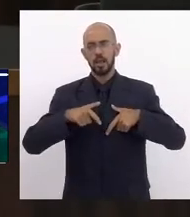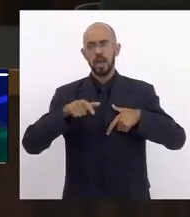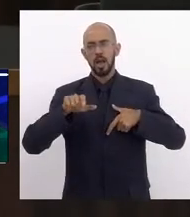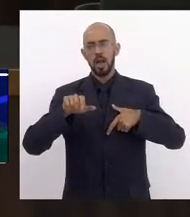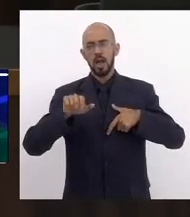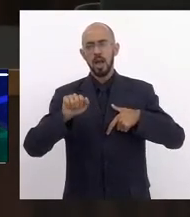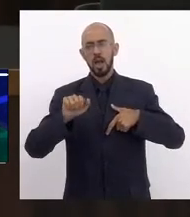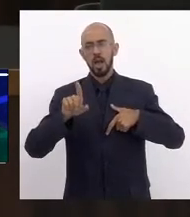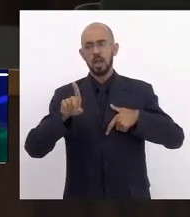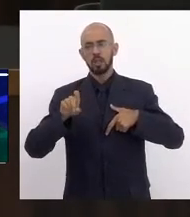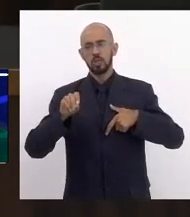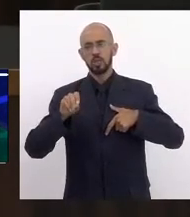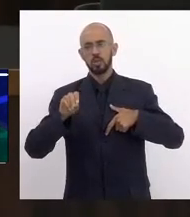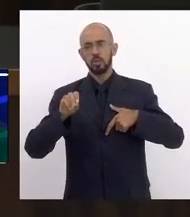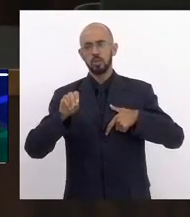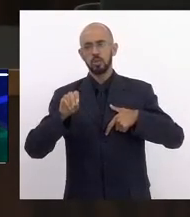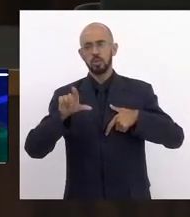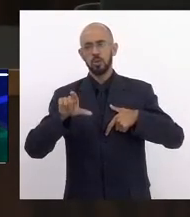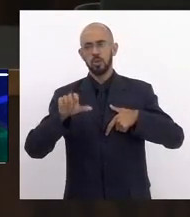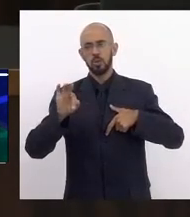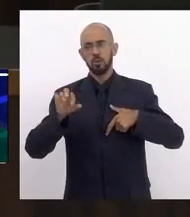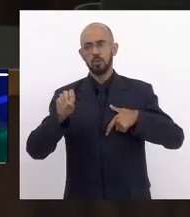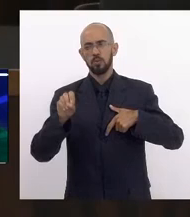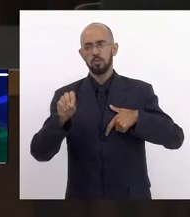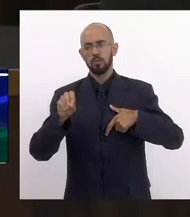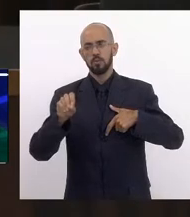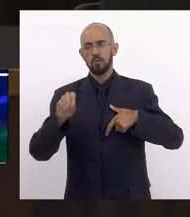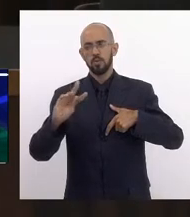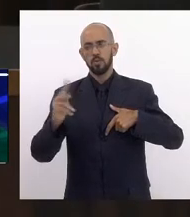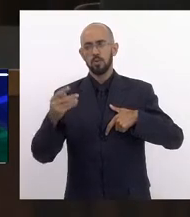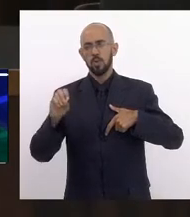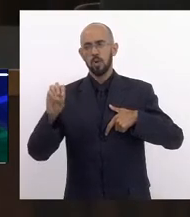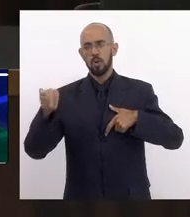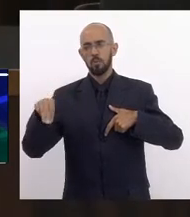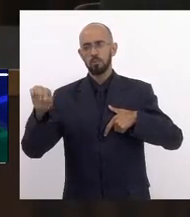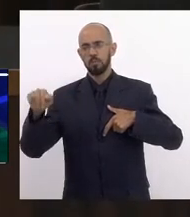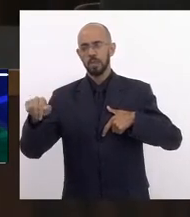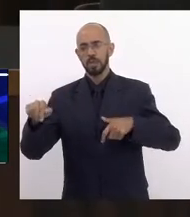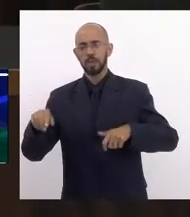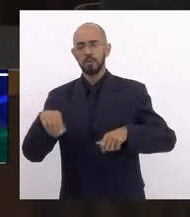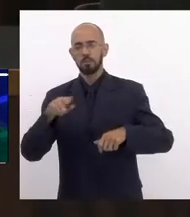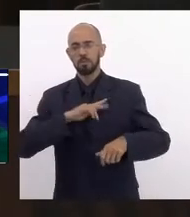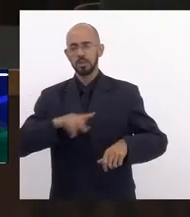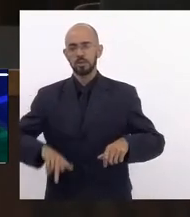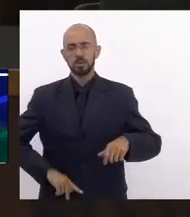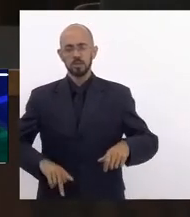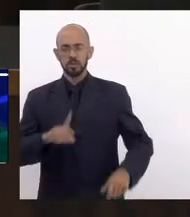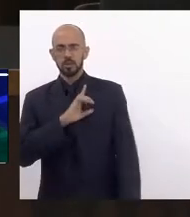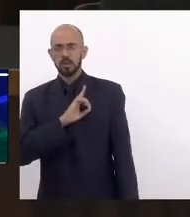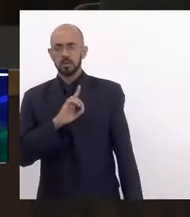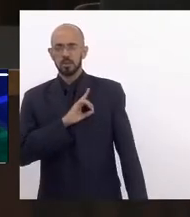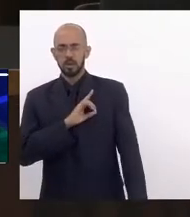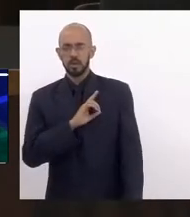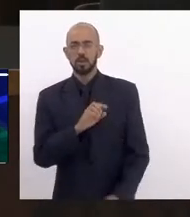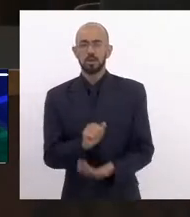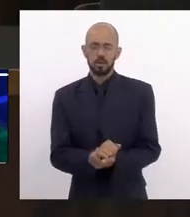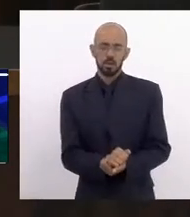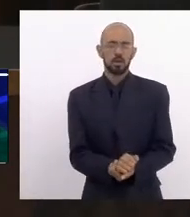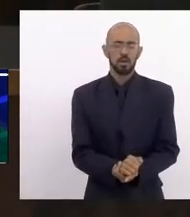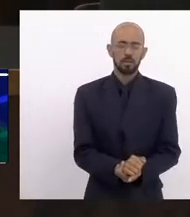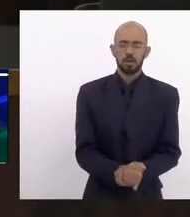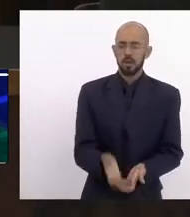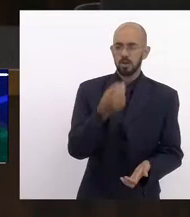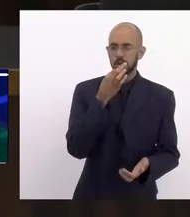Adolfo Konder, homem de Carvalho Filho, presidente do DETRAN. Rio de Janeiro. Pareceres da Comissão de Normas